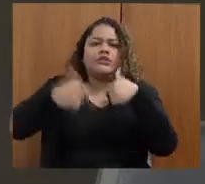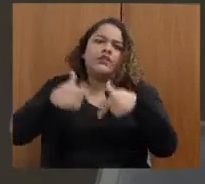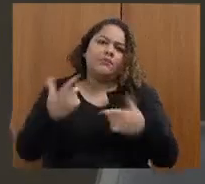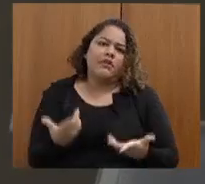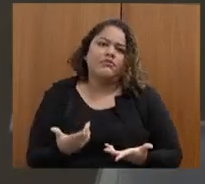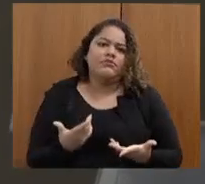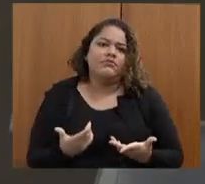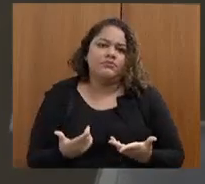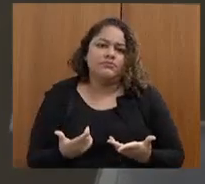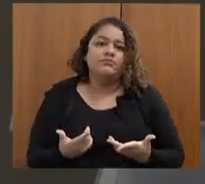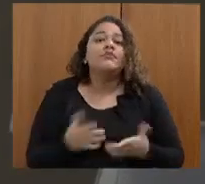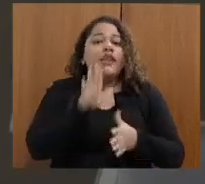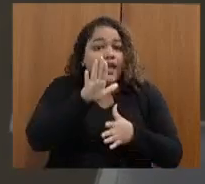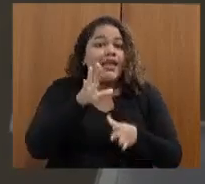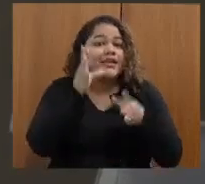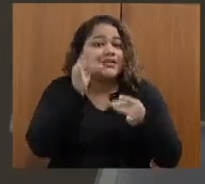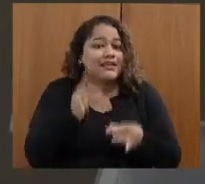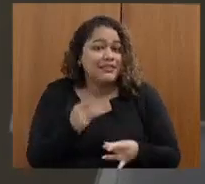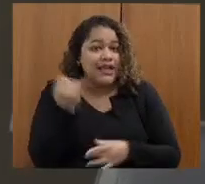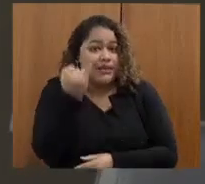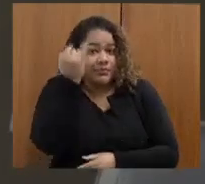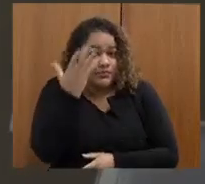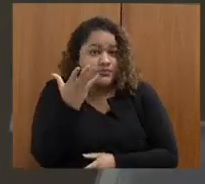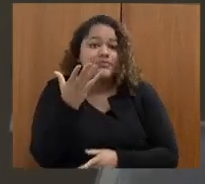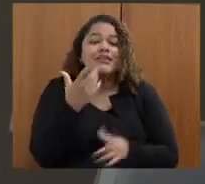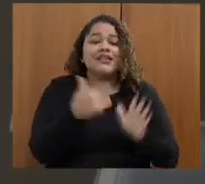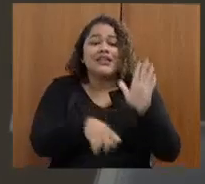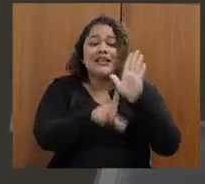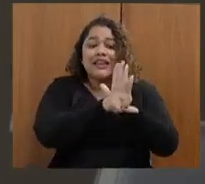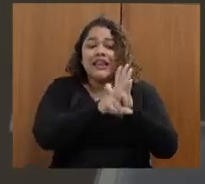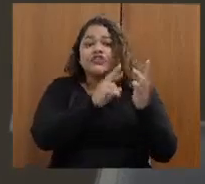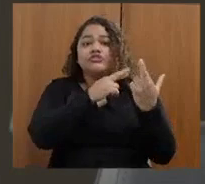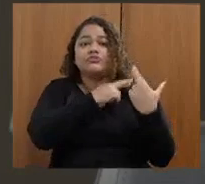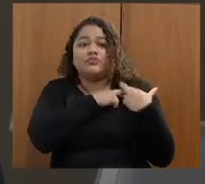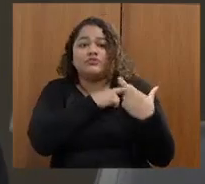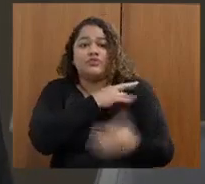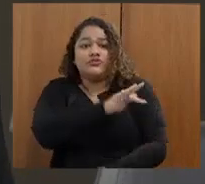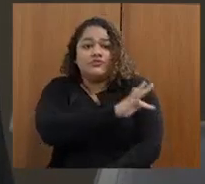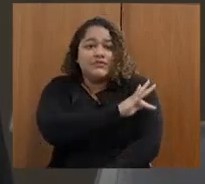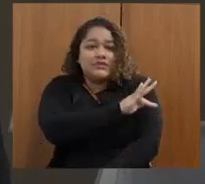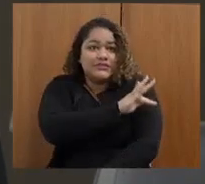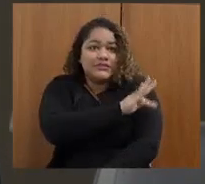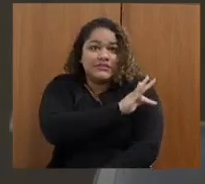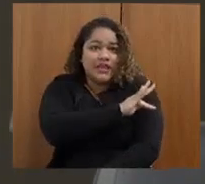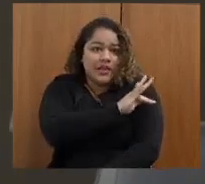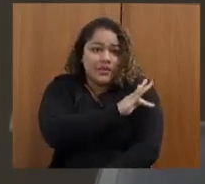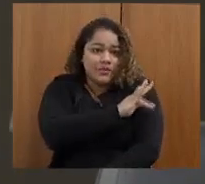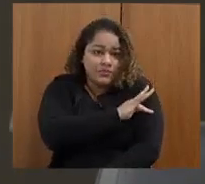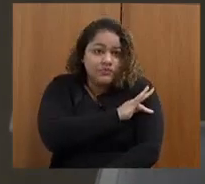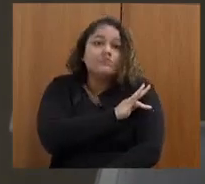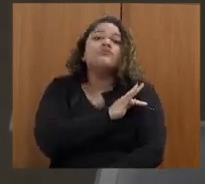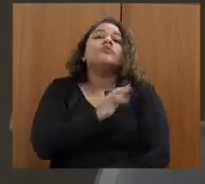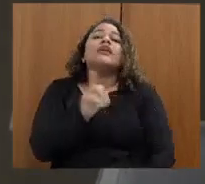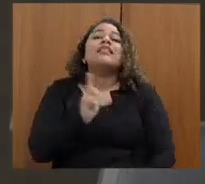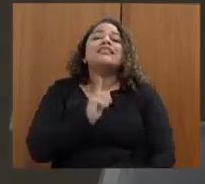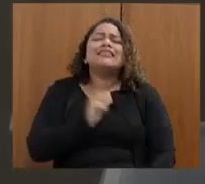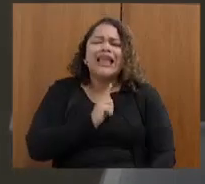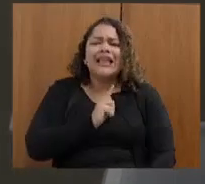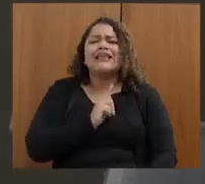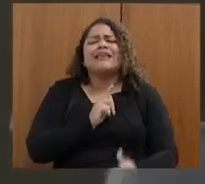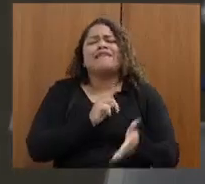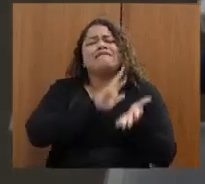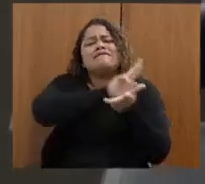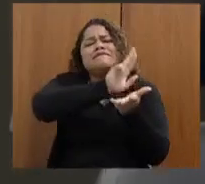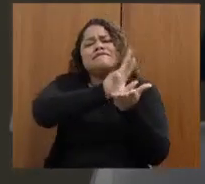porque esta lei de responsabilidade fiscal ela tem vários limites